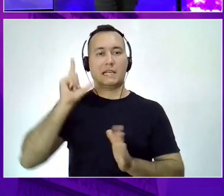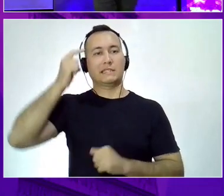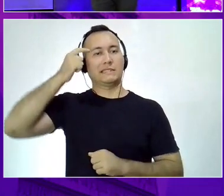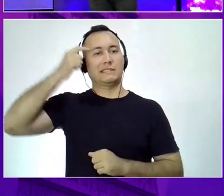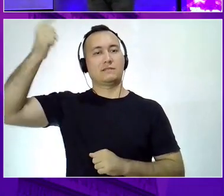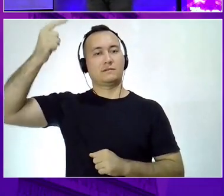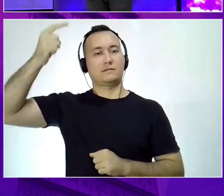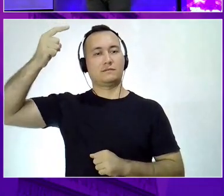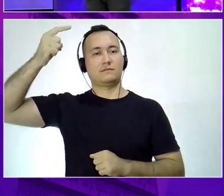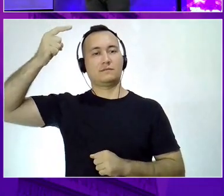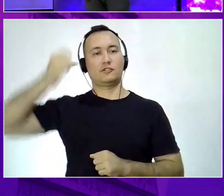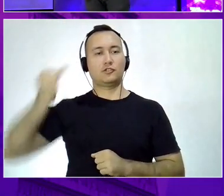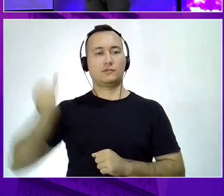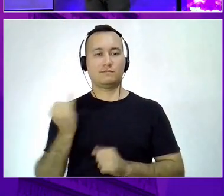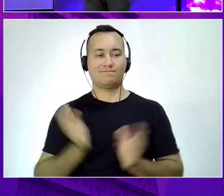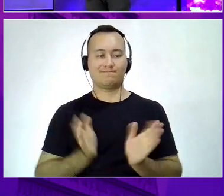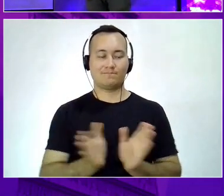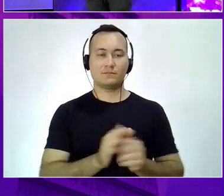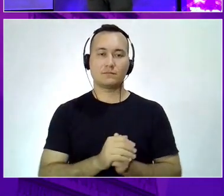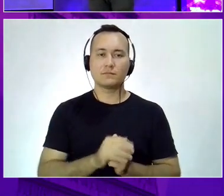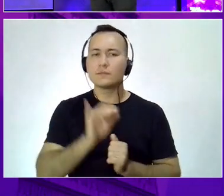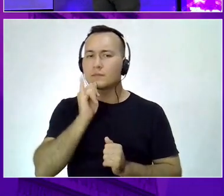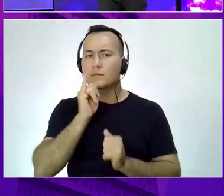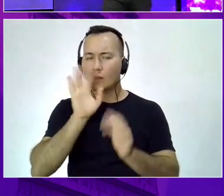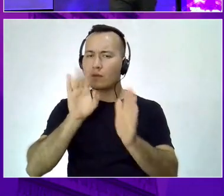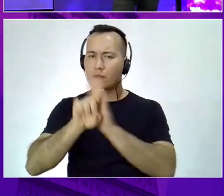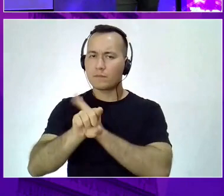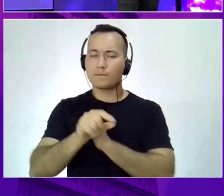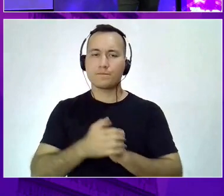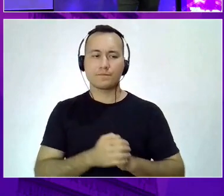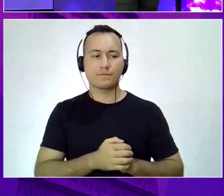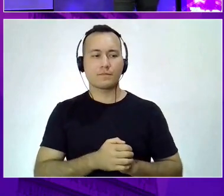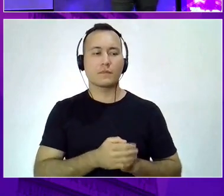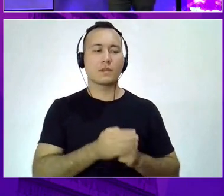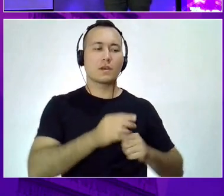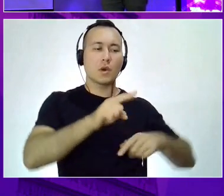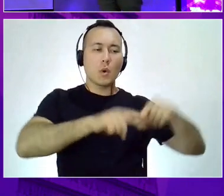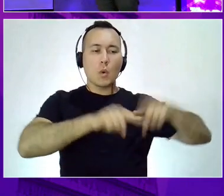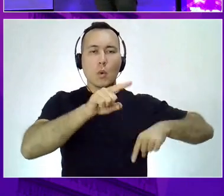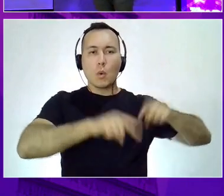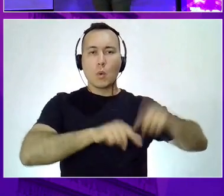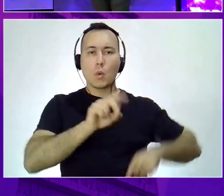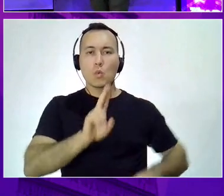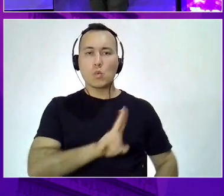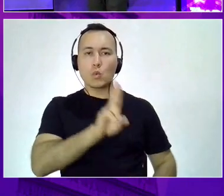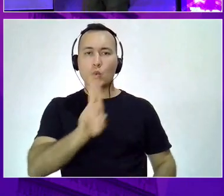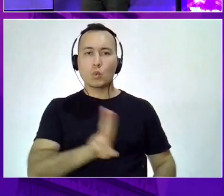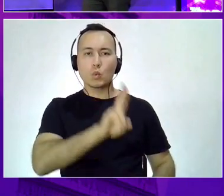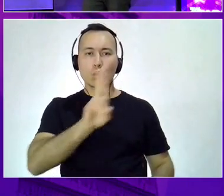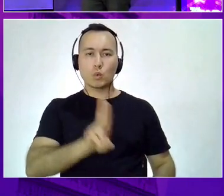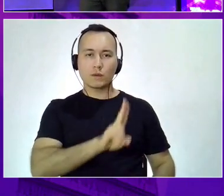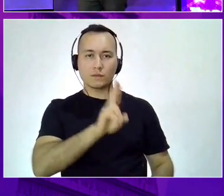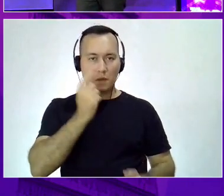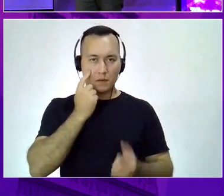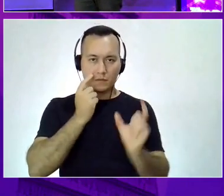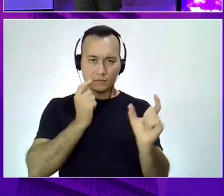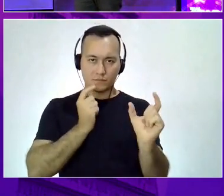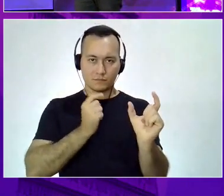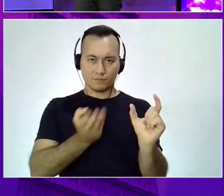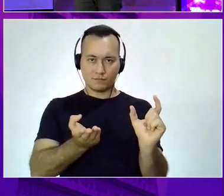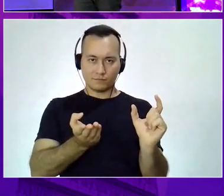consegue usar um produto. Simples assim. Quão intuitivo, quão fácil, esses atributos que estão ligados